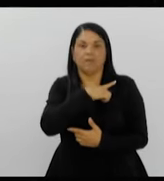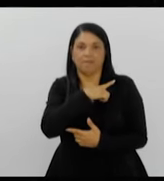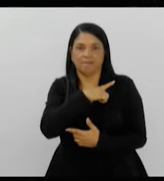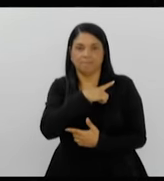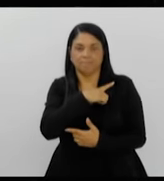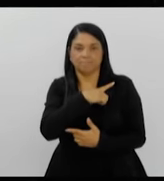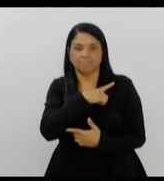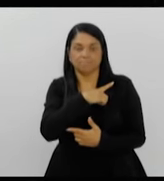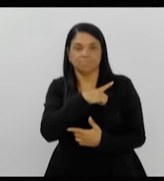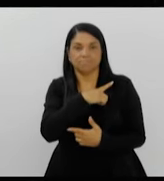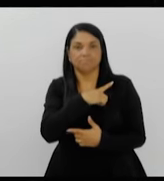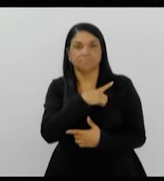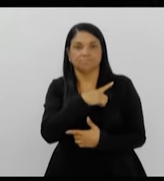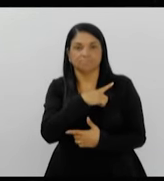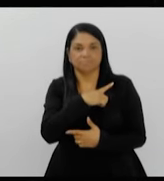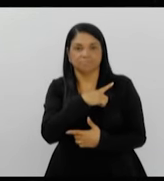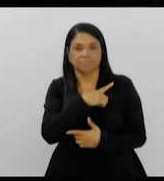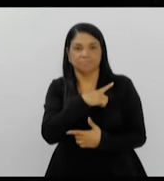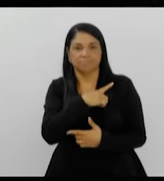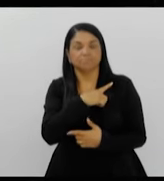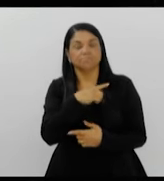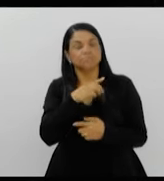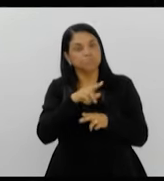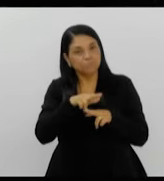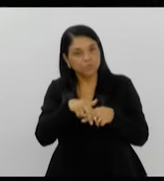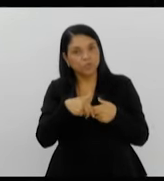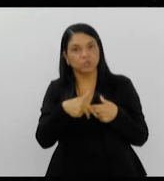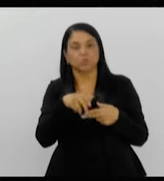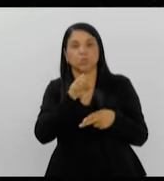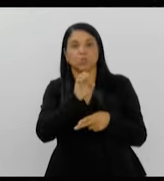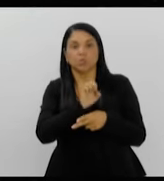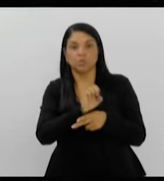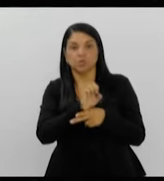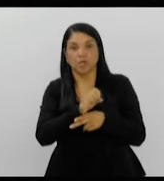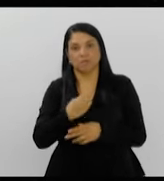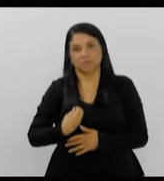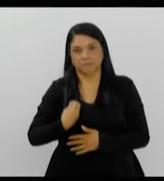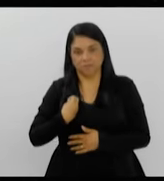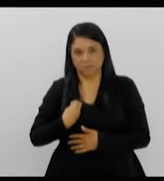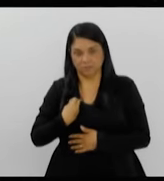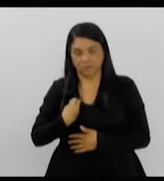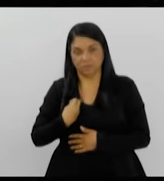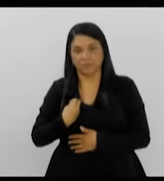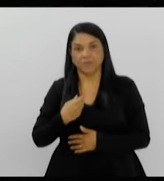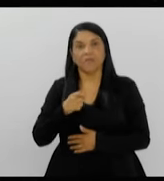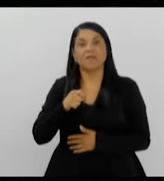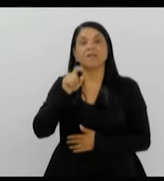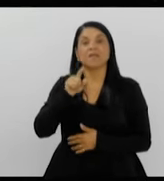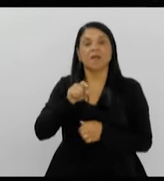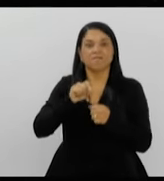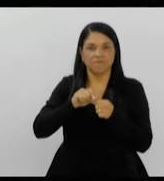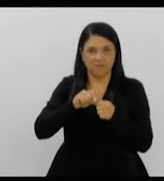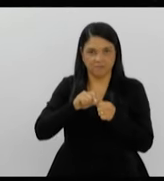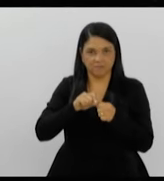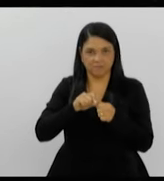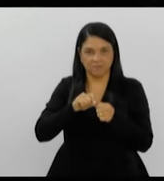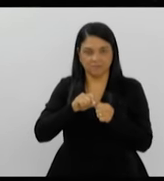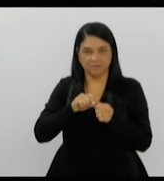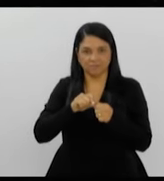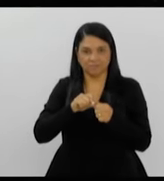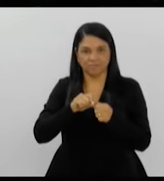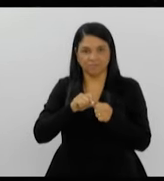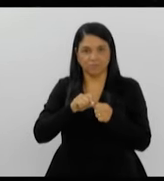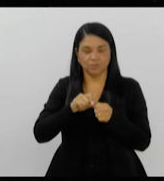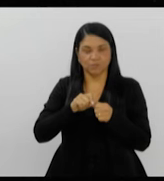isso que existe estado e quem vai fazer Isso evidentemente no